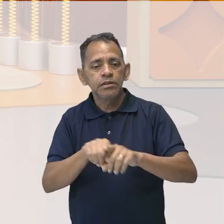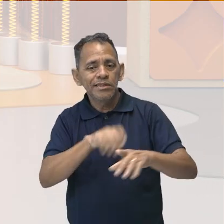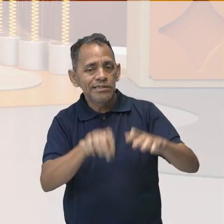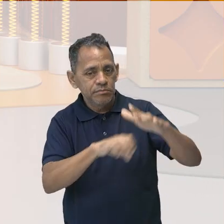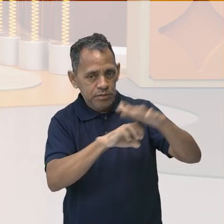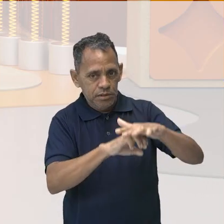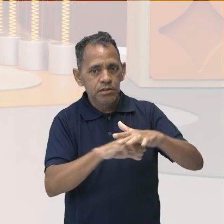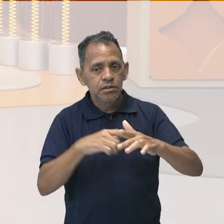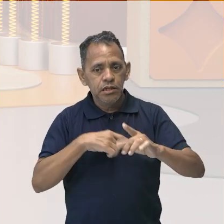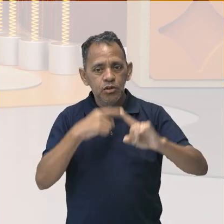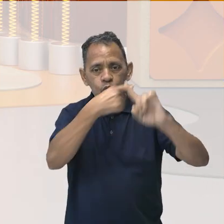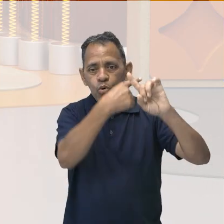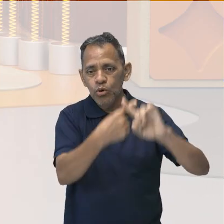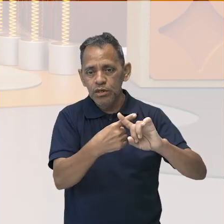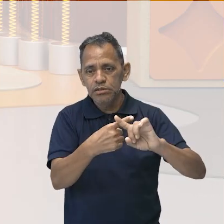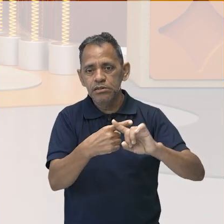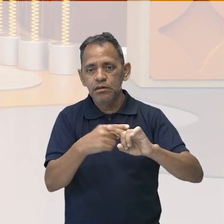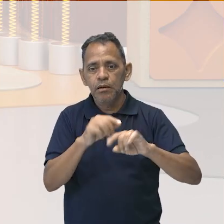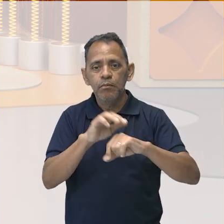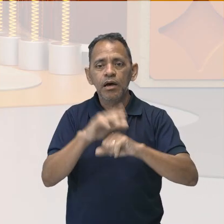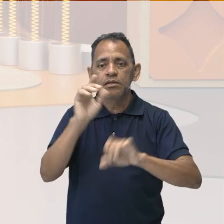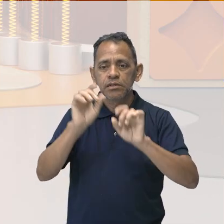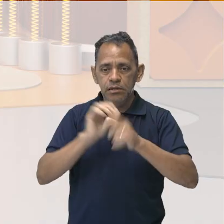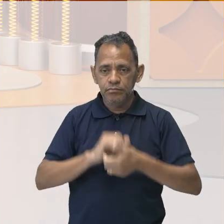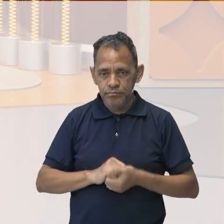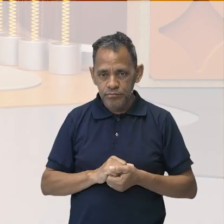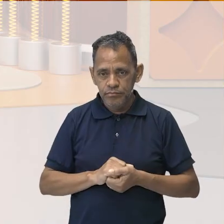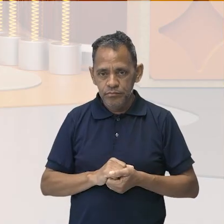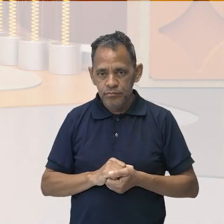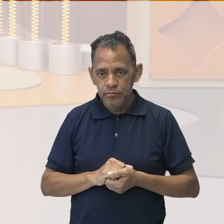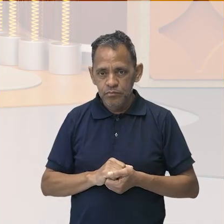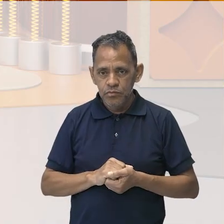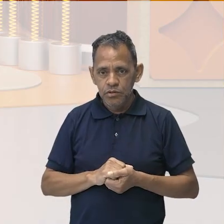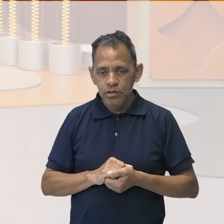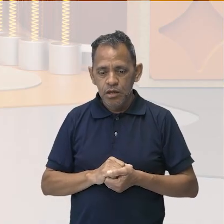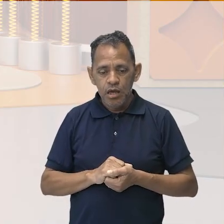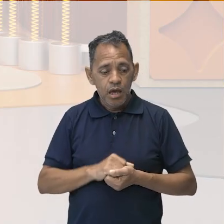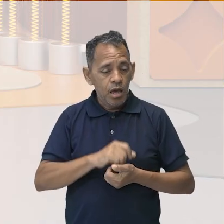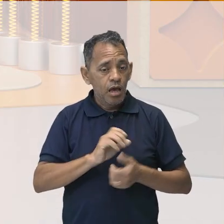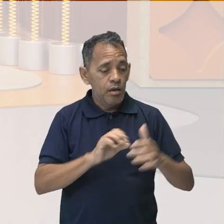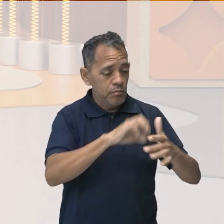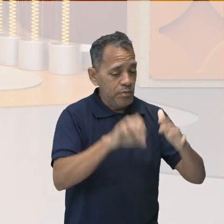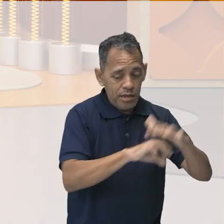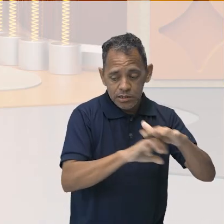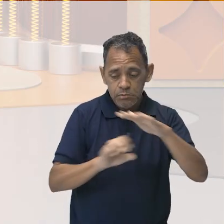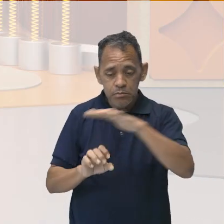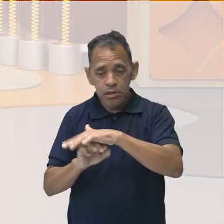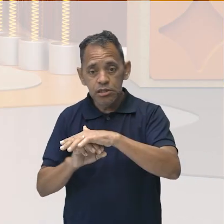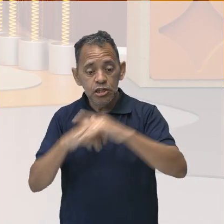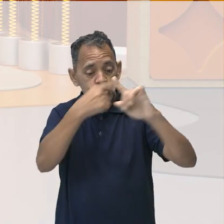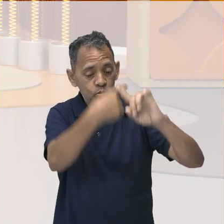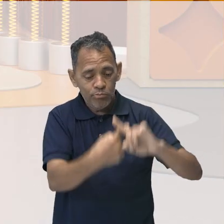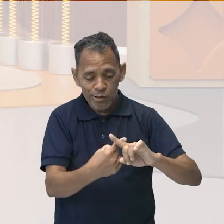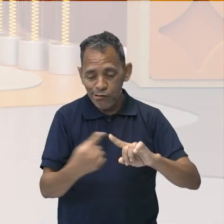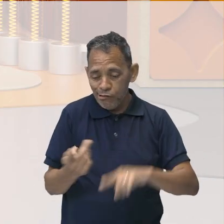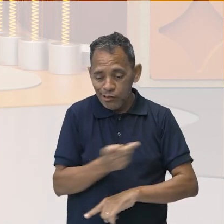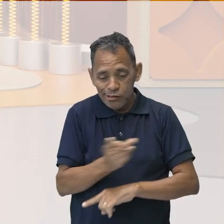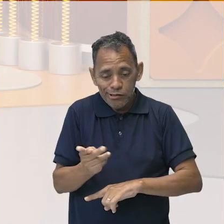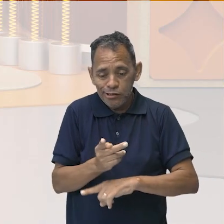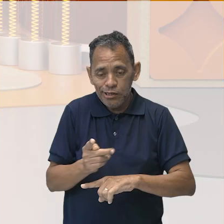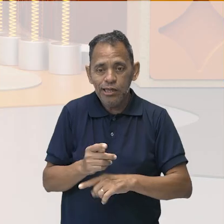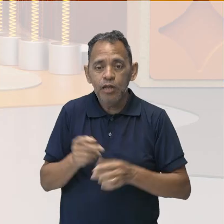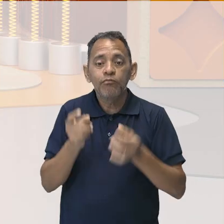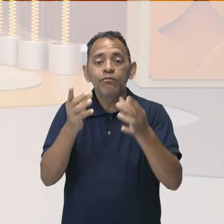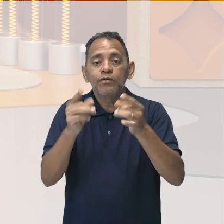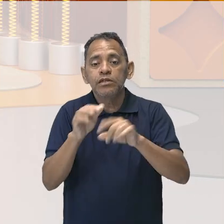concorrência, tá? As empresas, elas acabam competindo entre si para vender mais seus produtos, tá? Como o preço